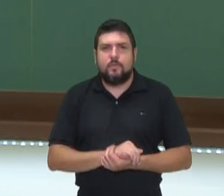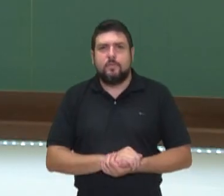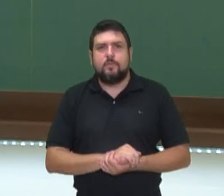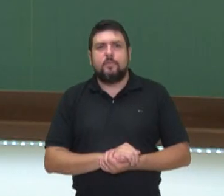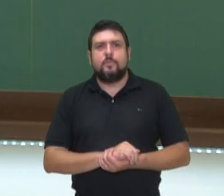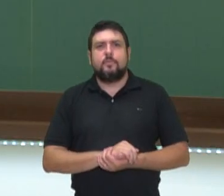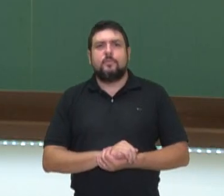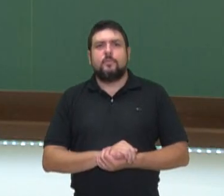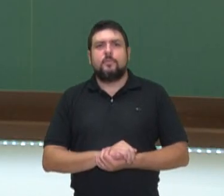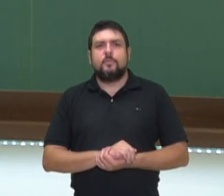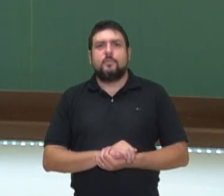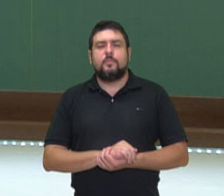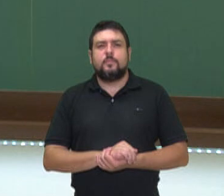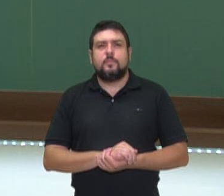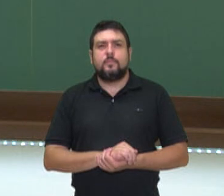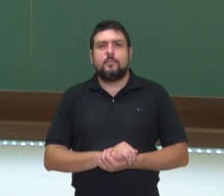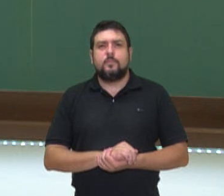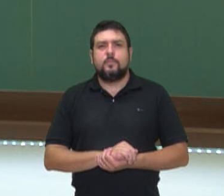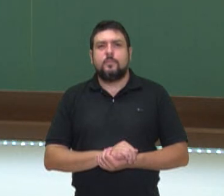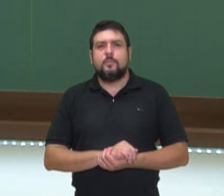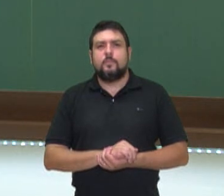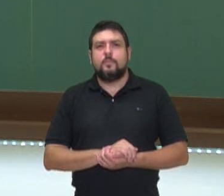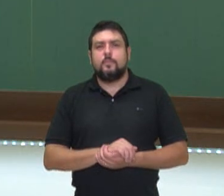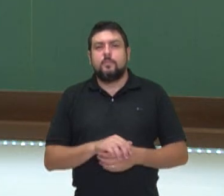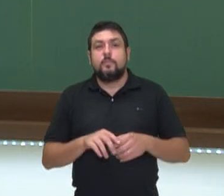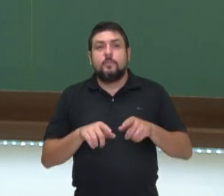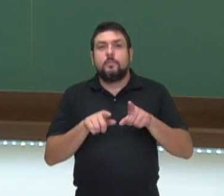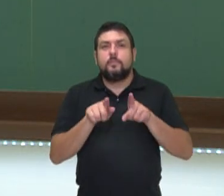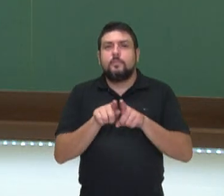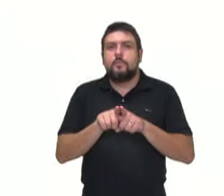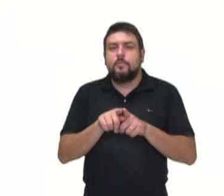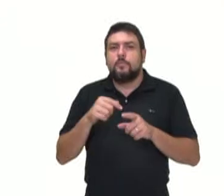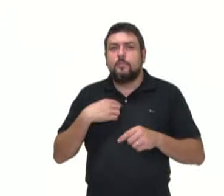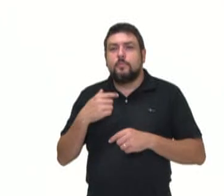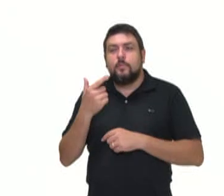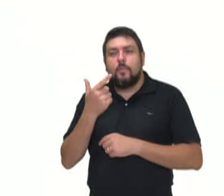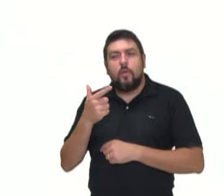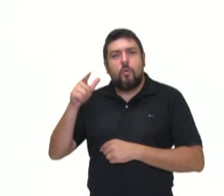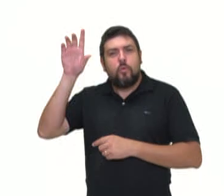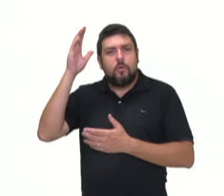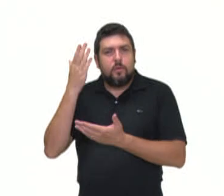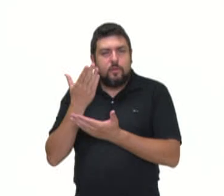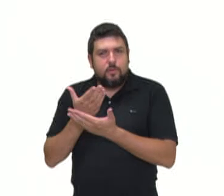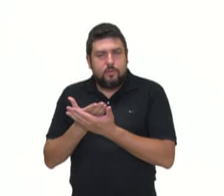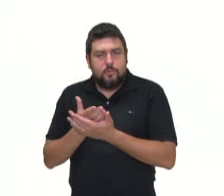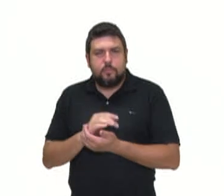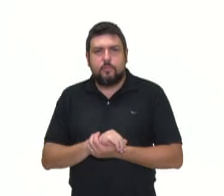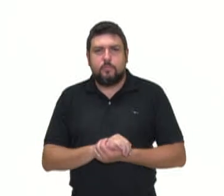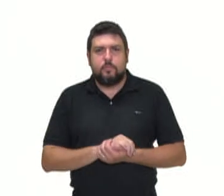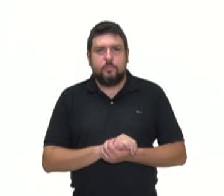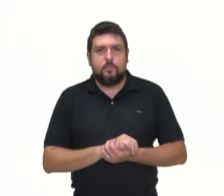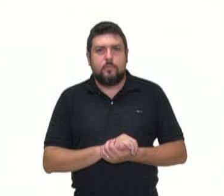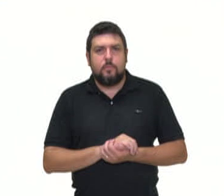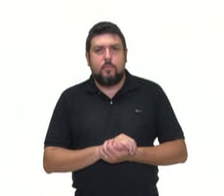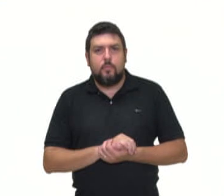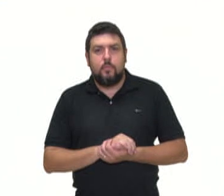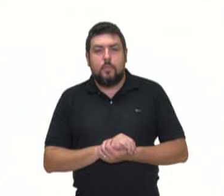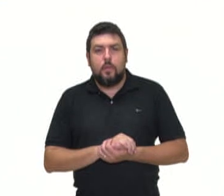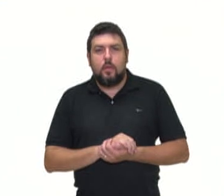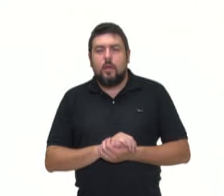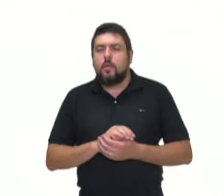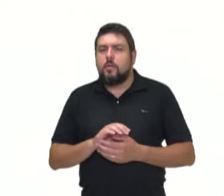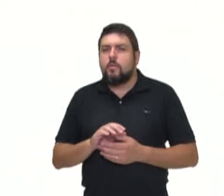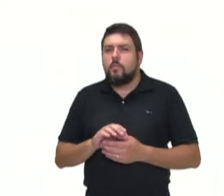atrás. Outro estudo. Foi a invenção do futebol à civilização maia. Então